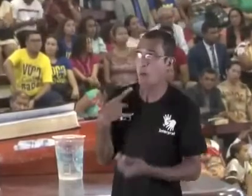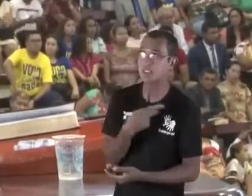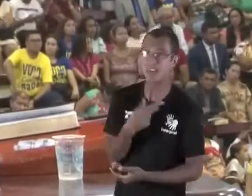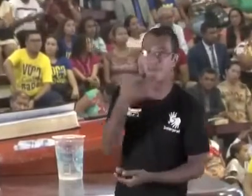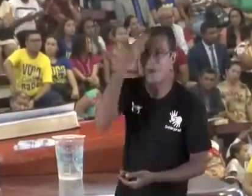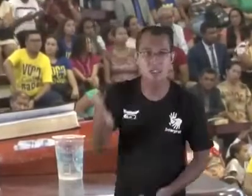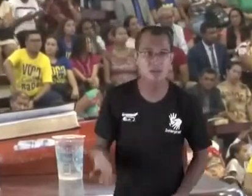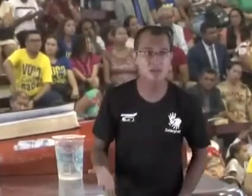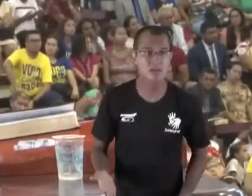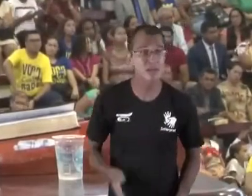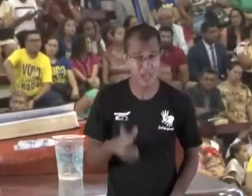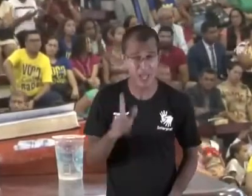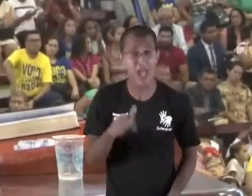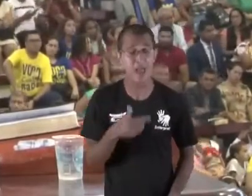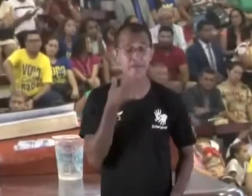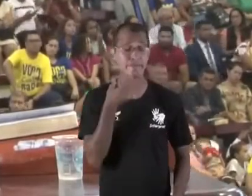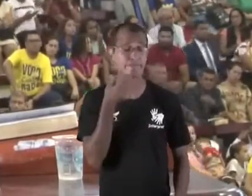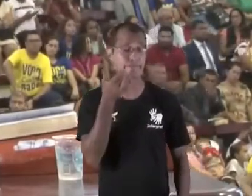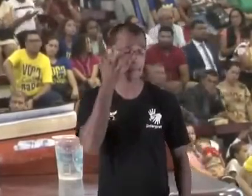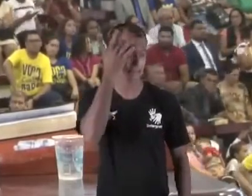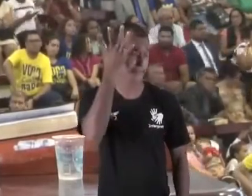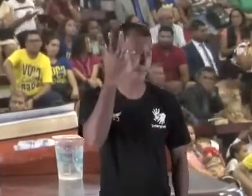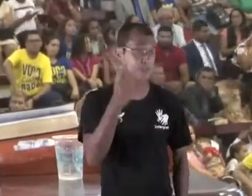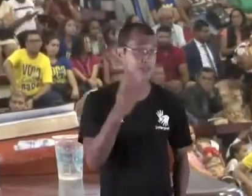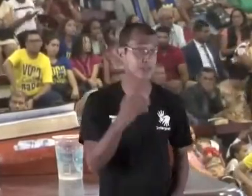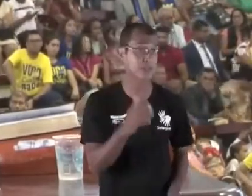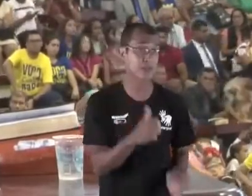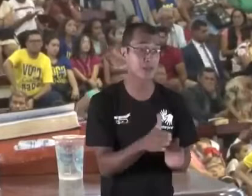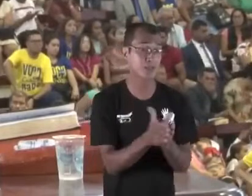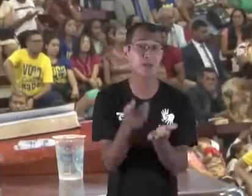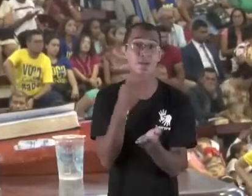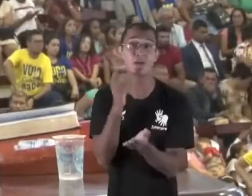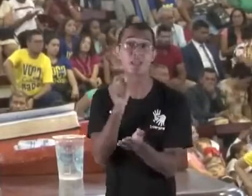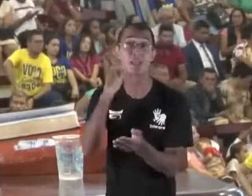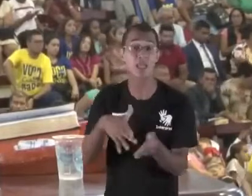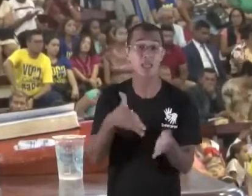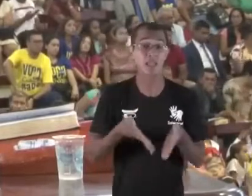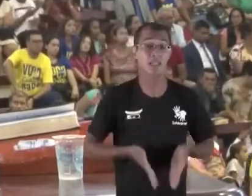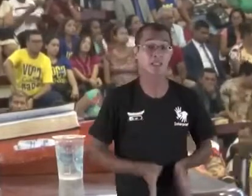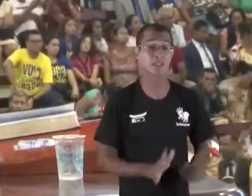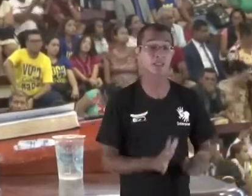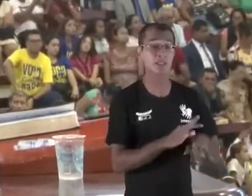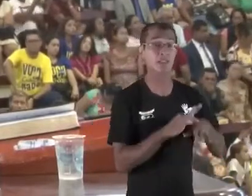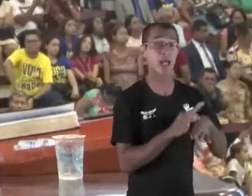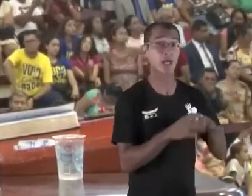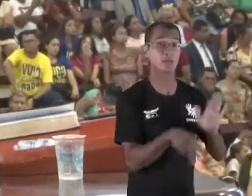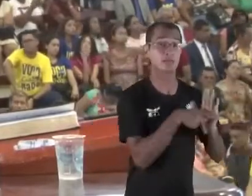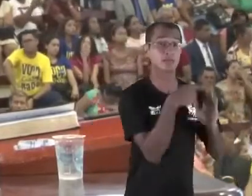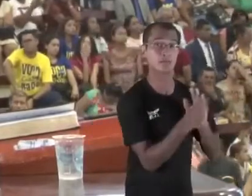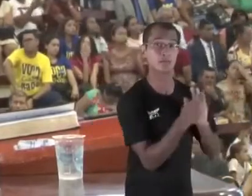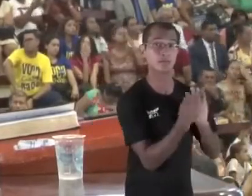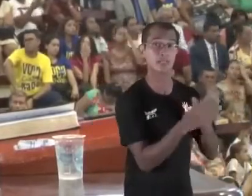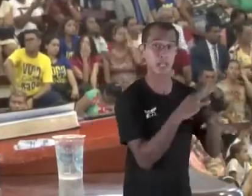fácil. A Bíblia diz que quem é nascido da carne